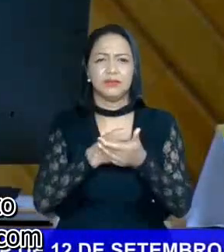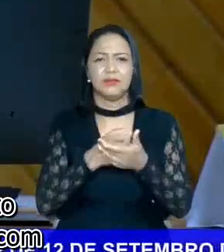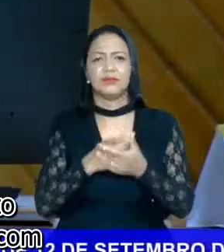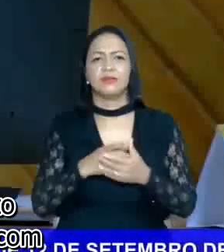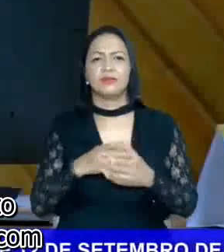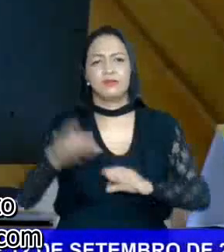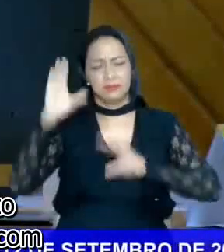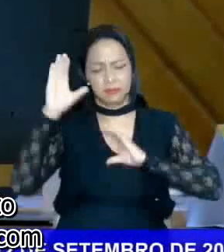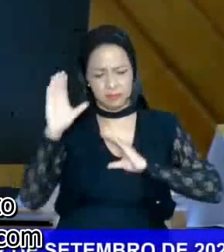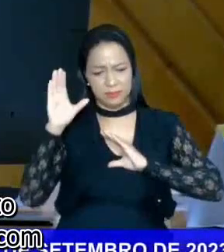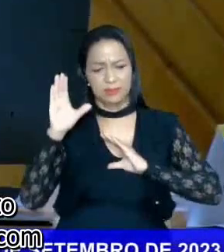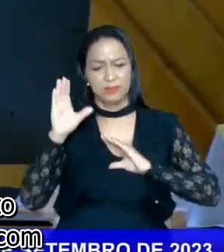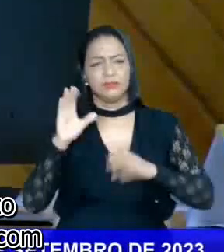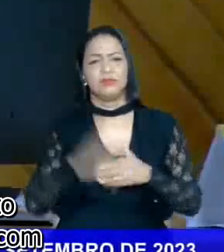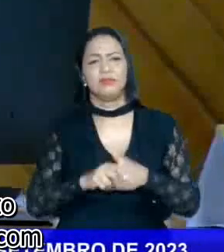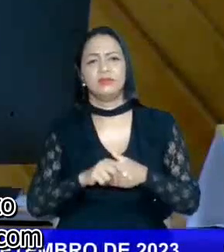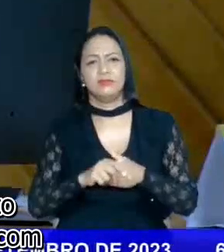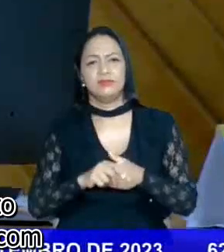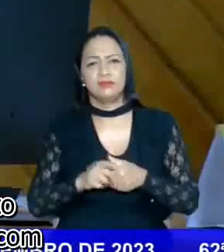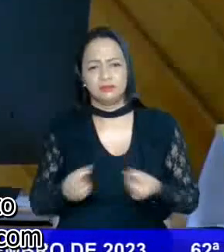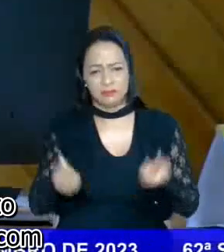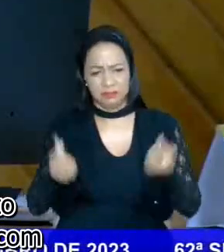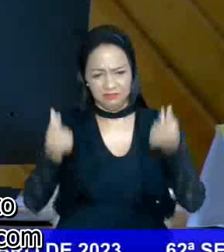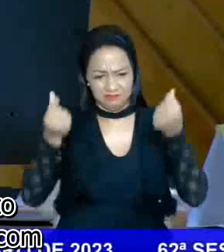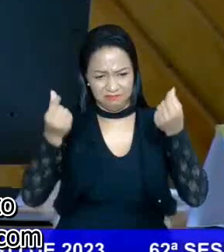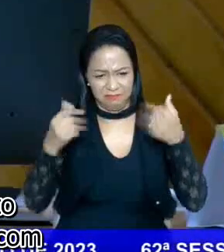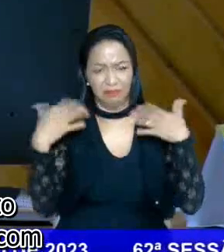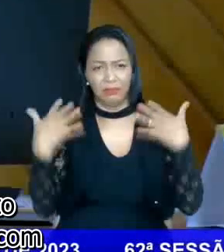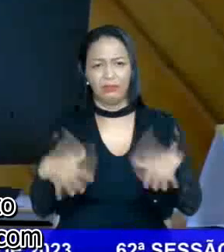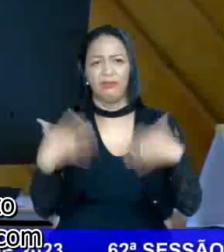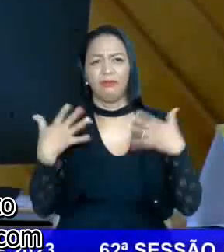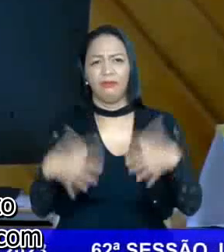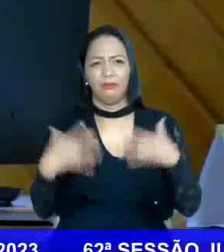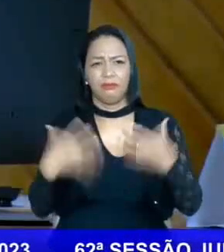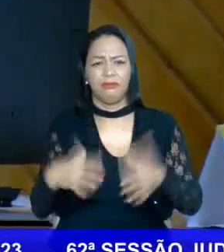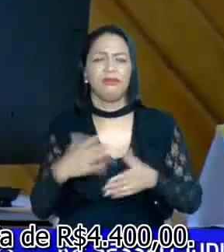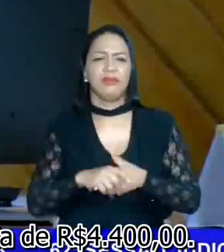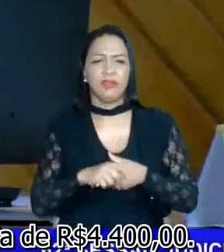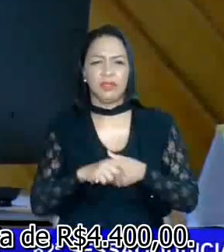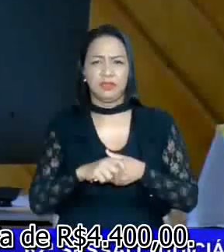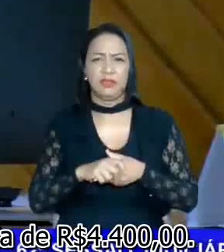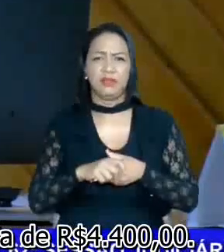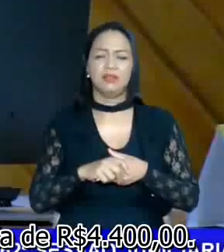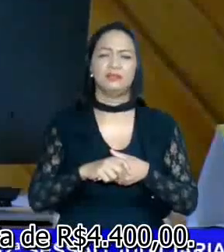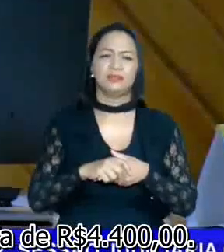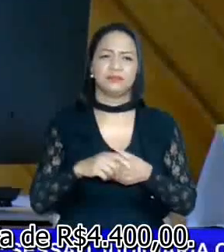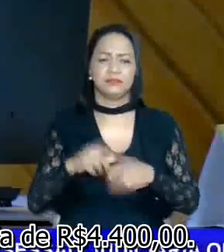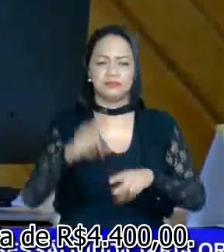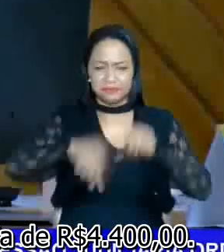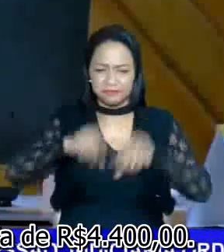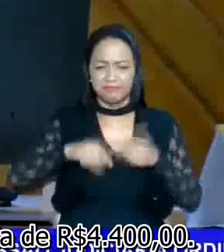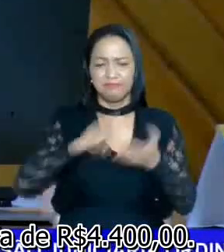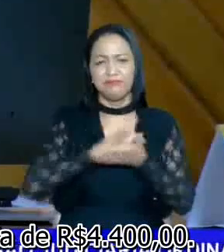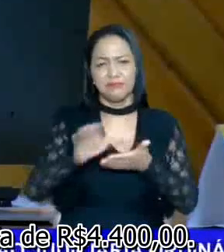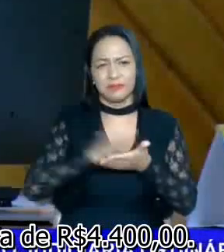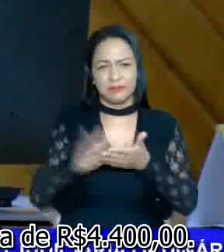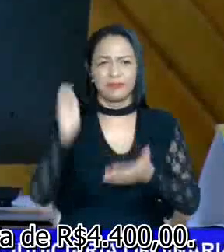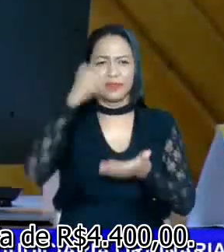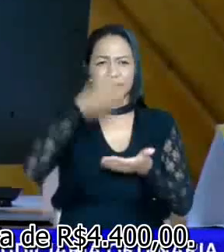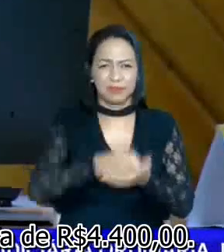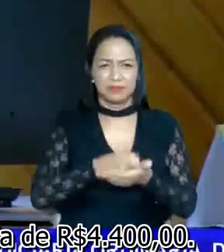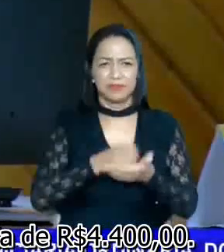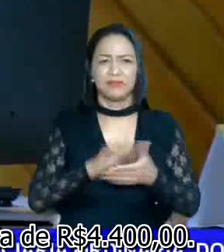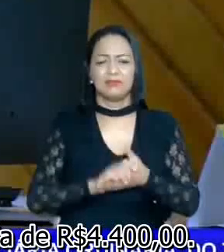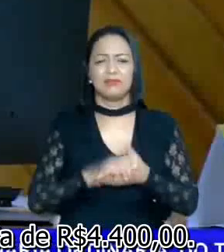porquanto o candidato teria dispendido alto valor com o serviço mencionado, ao passo que, com publicidade por materiais impressos, gastou a